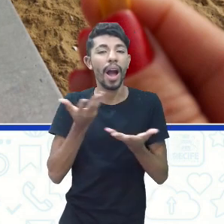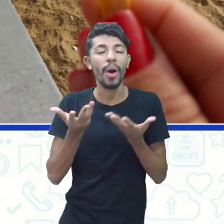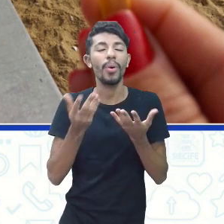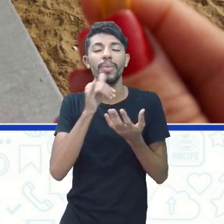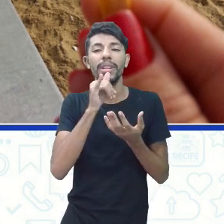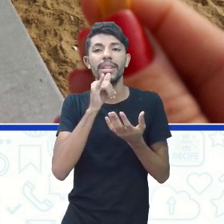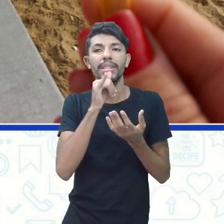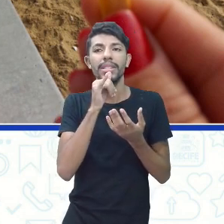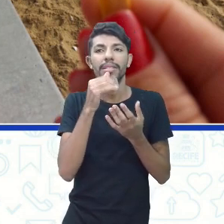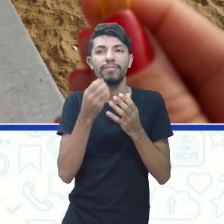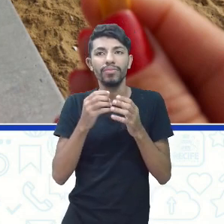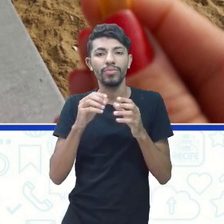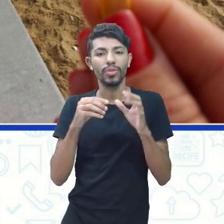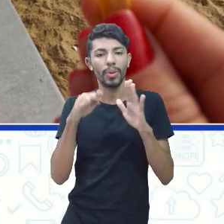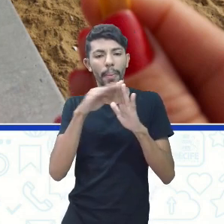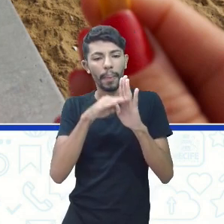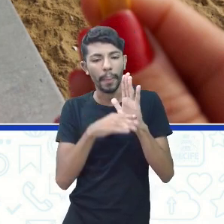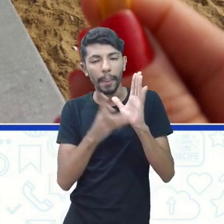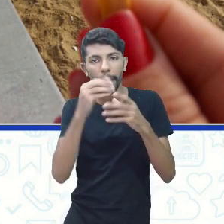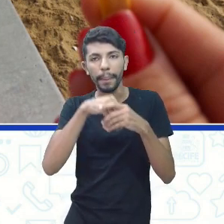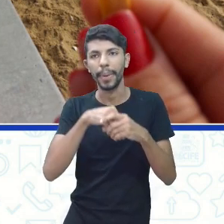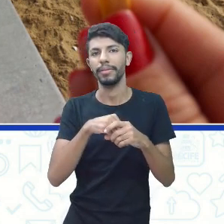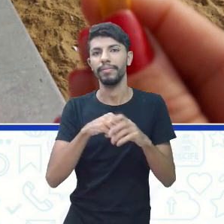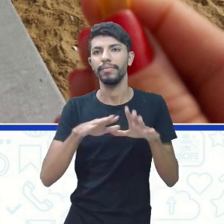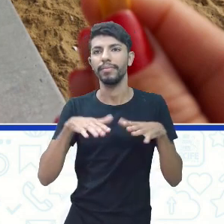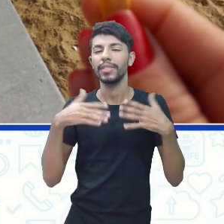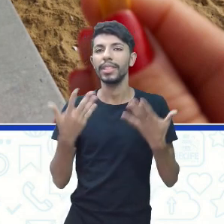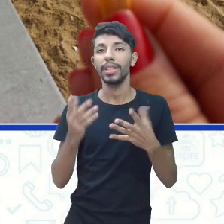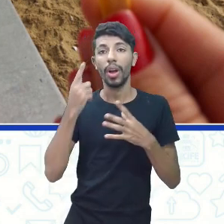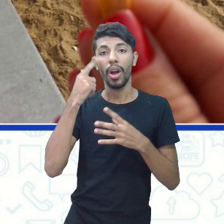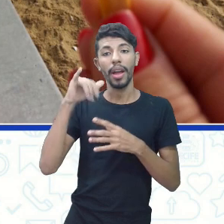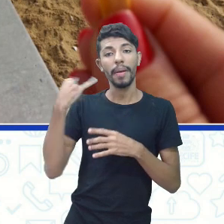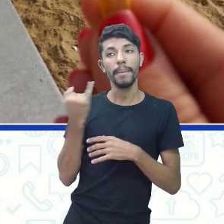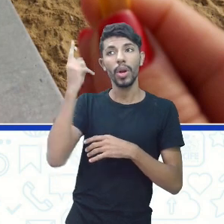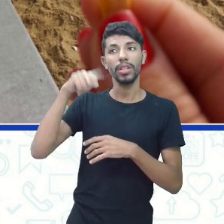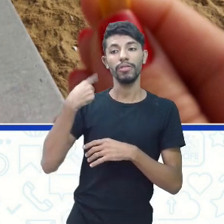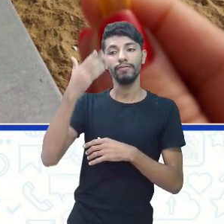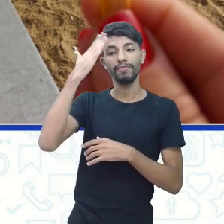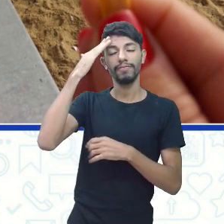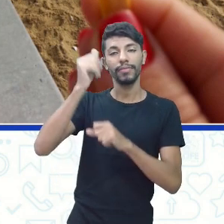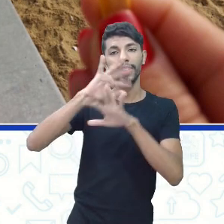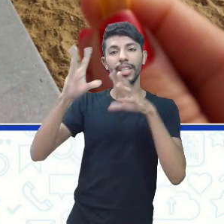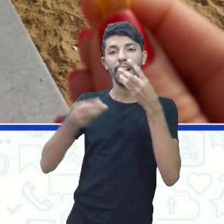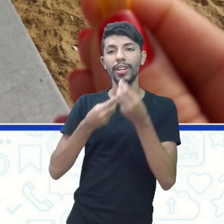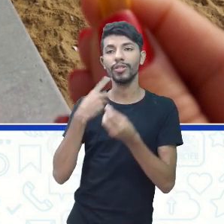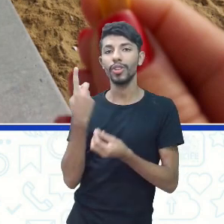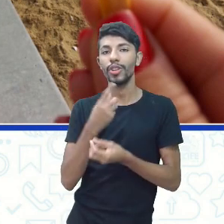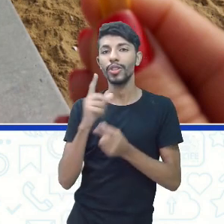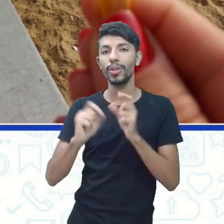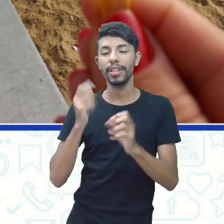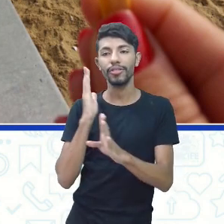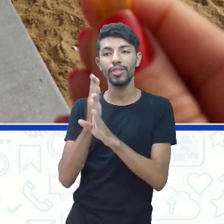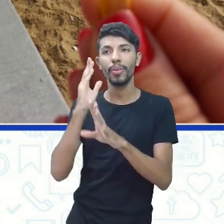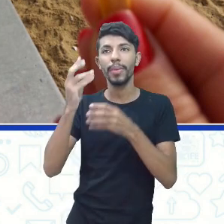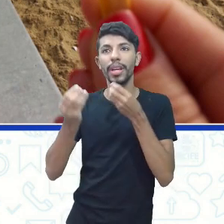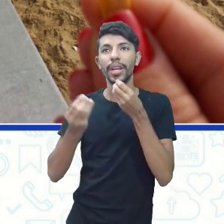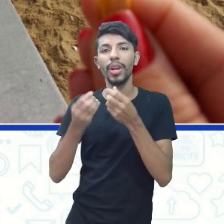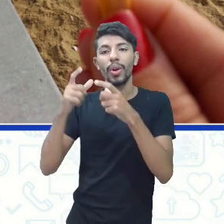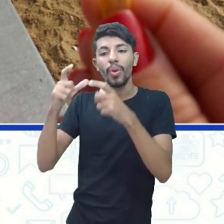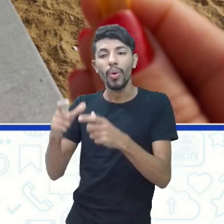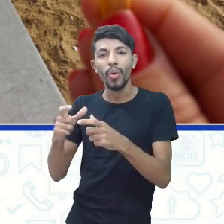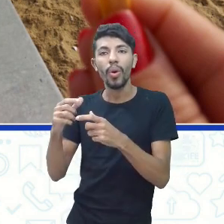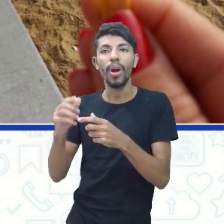gente saber que tudo isso que está aqui, né? A gente tem que descobrir de onde vem, como surgiu,